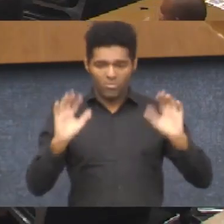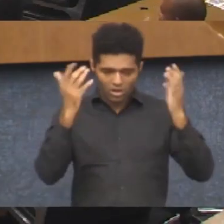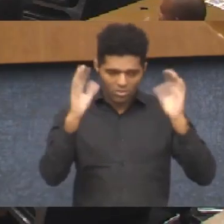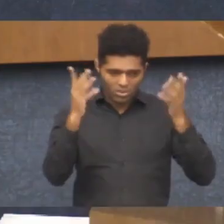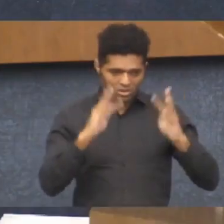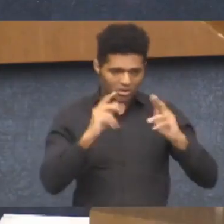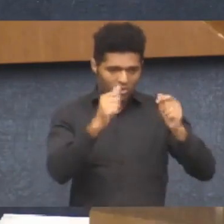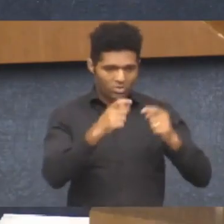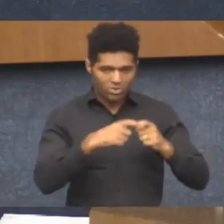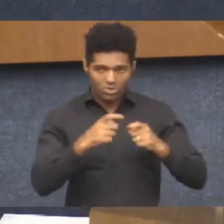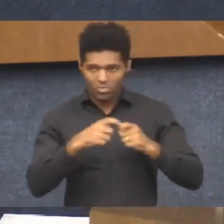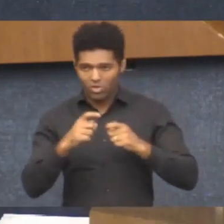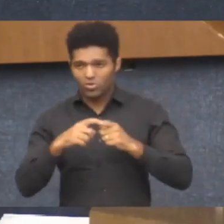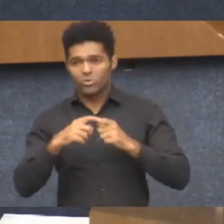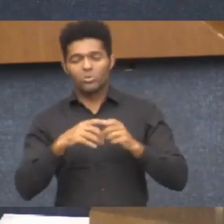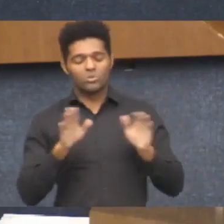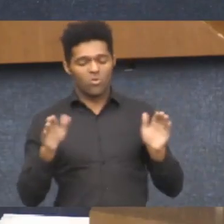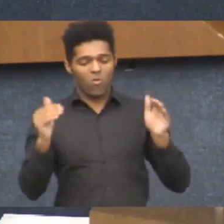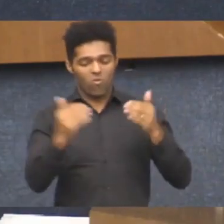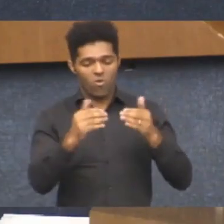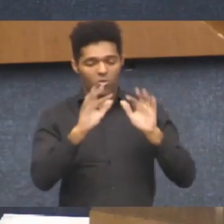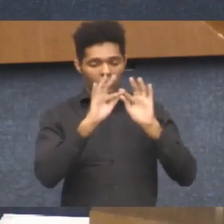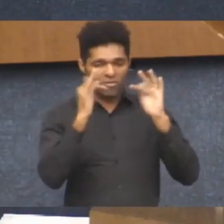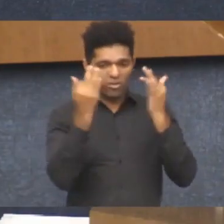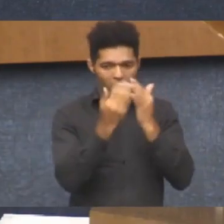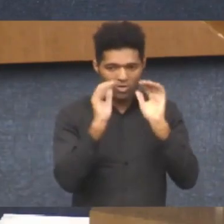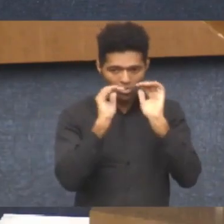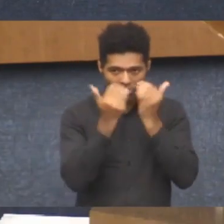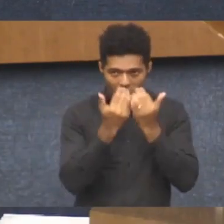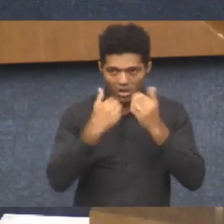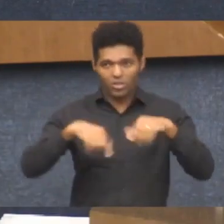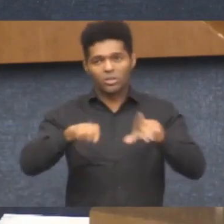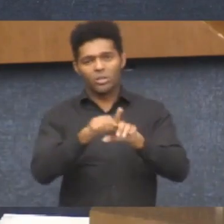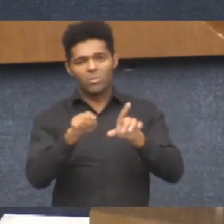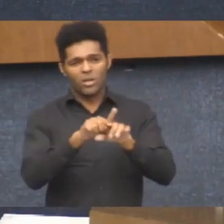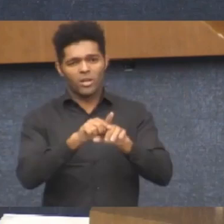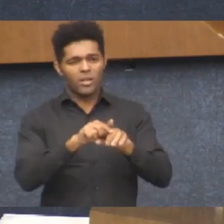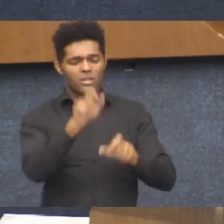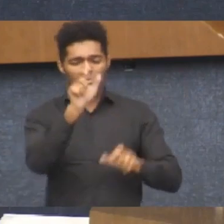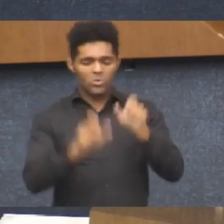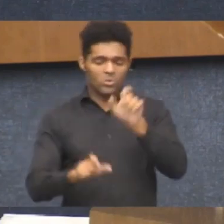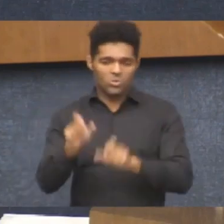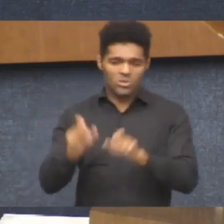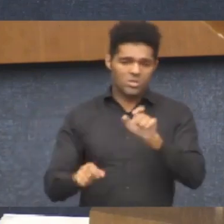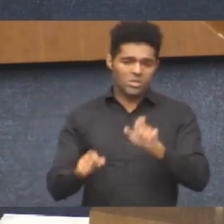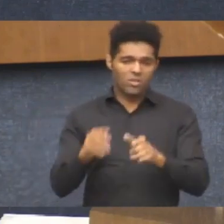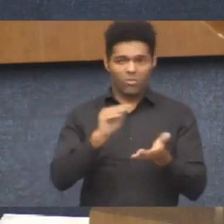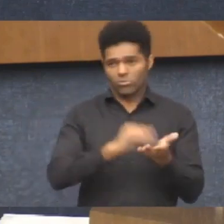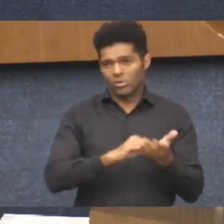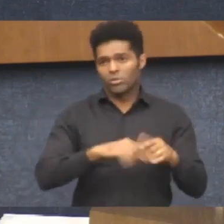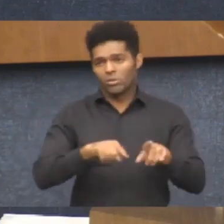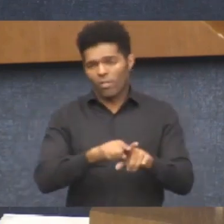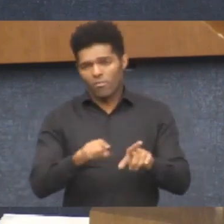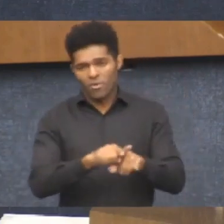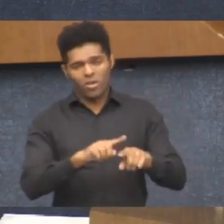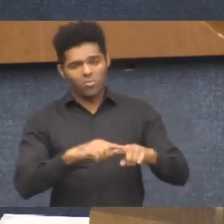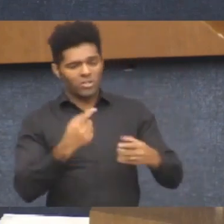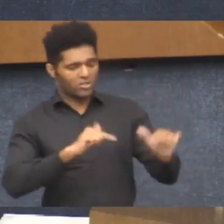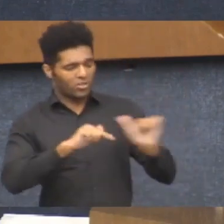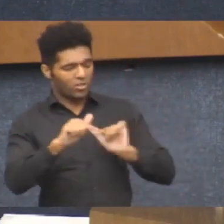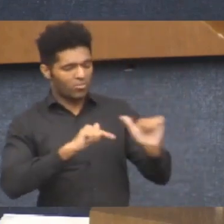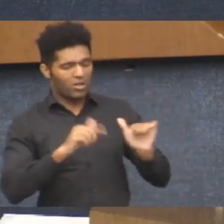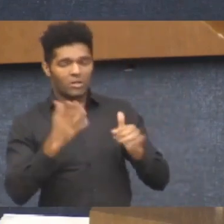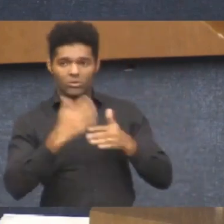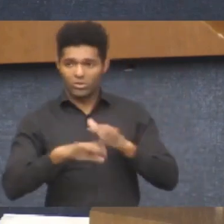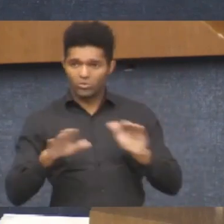de família que estão aqui presentes e quem não, né, as pessoas que não estão presentes. E falar que os conselhos